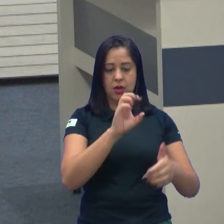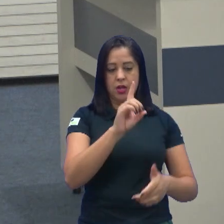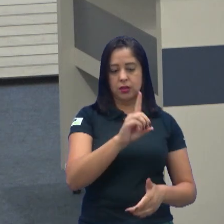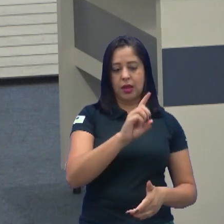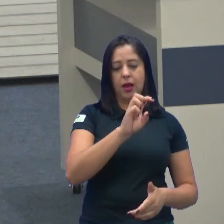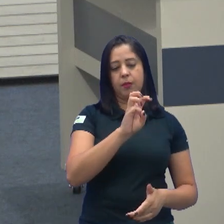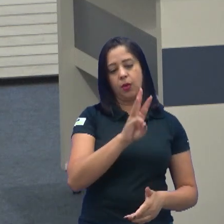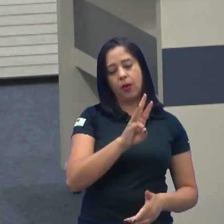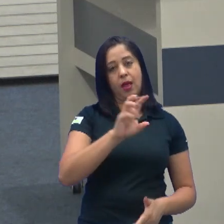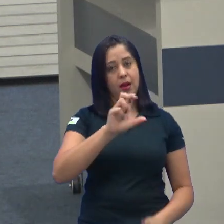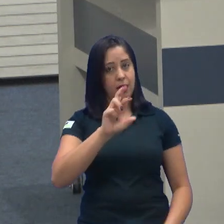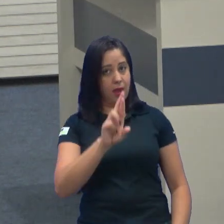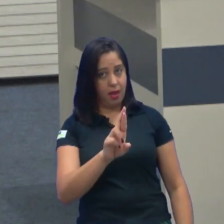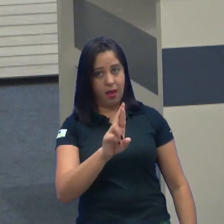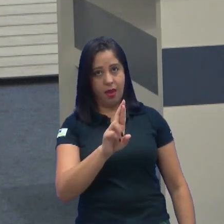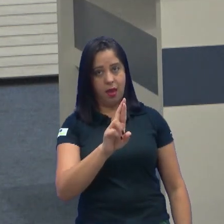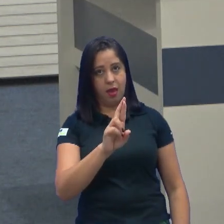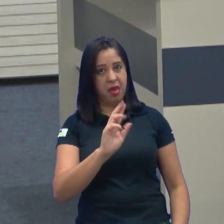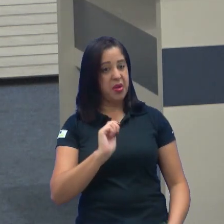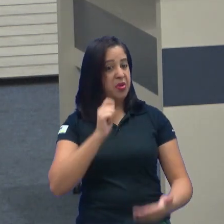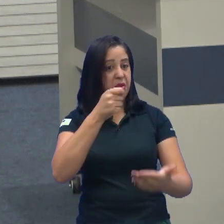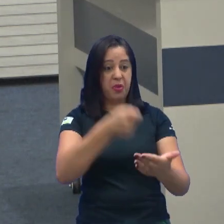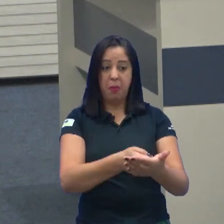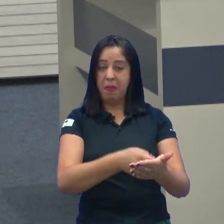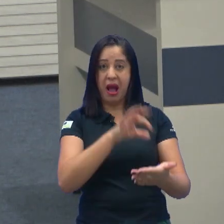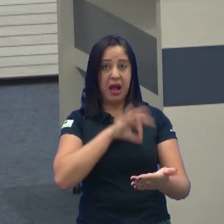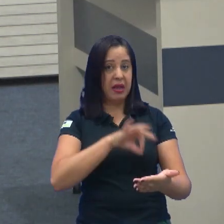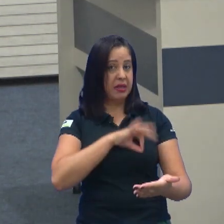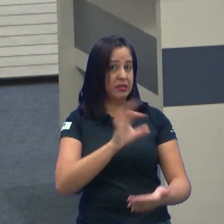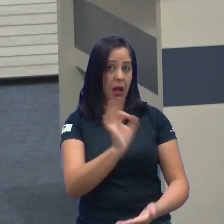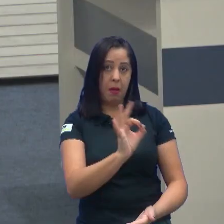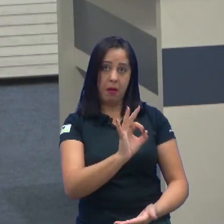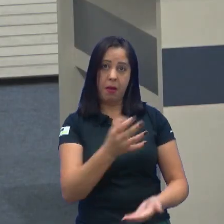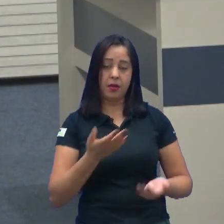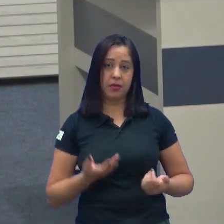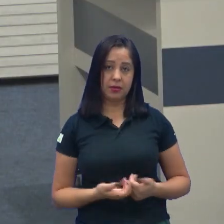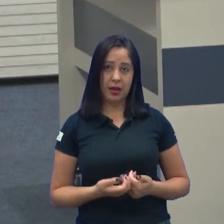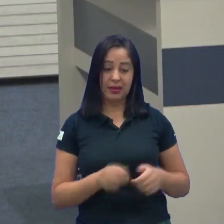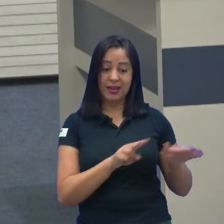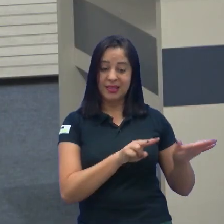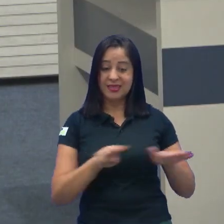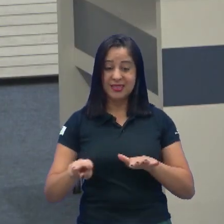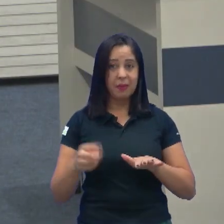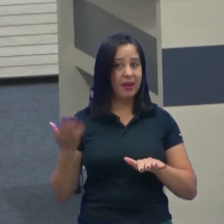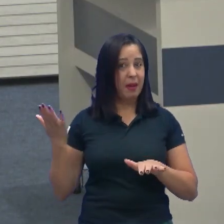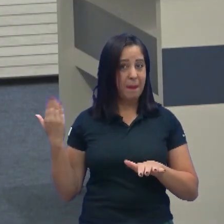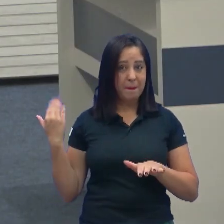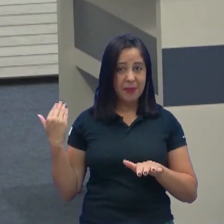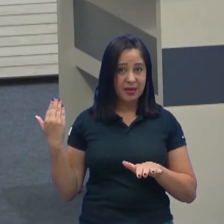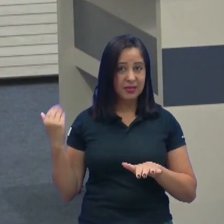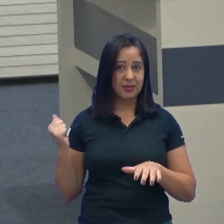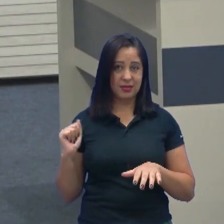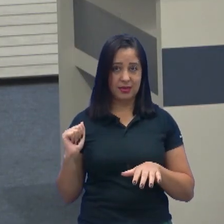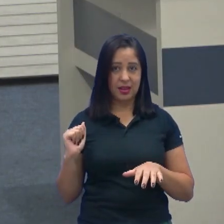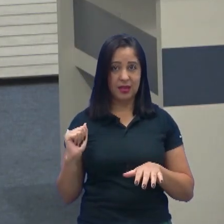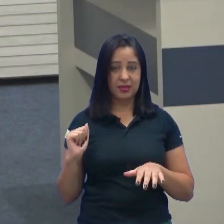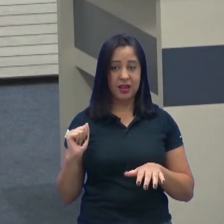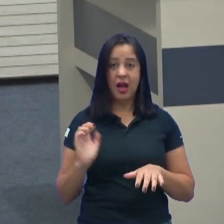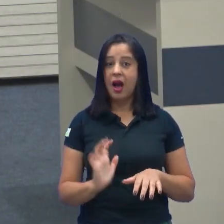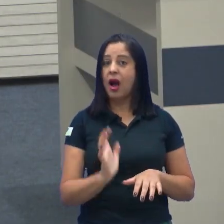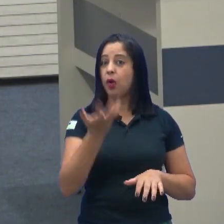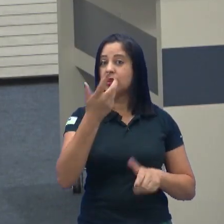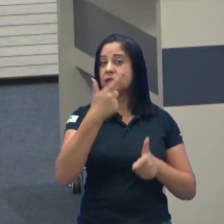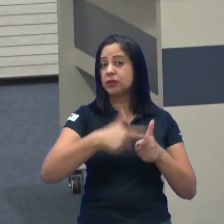WLR não pagam os funcionários. Na semana passada, nós tivemos um problema muito